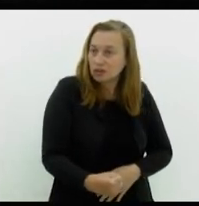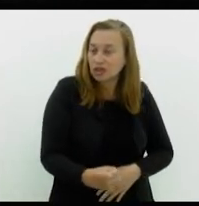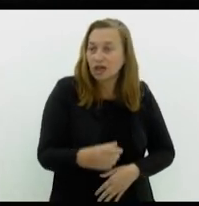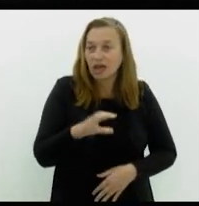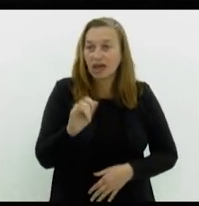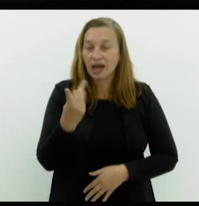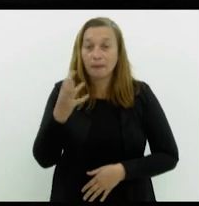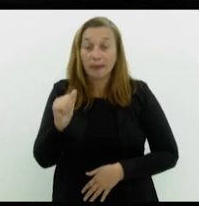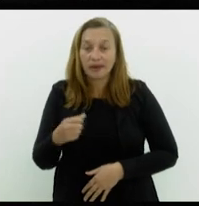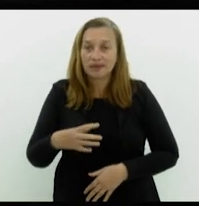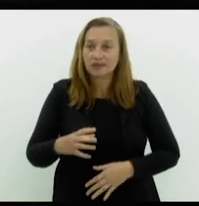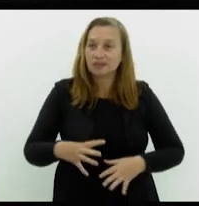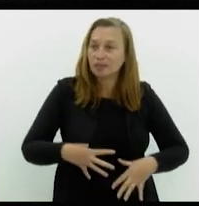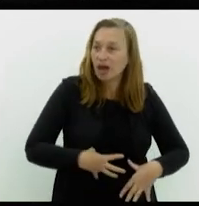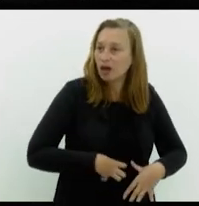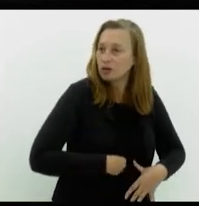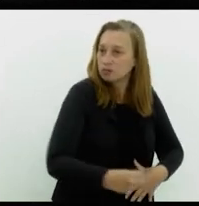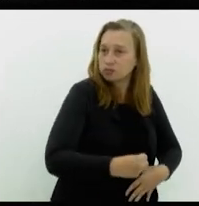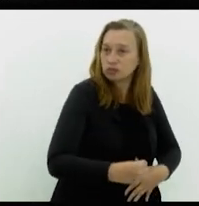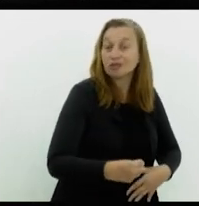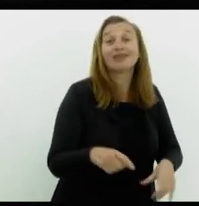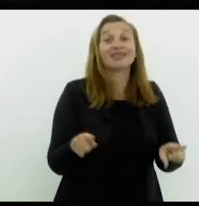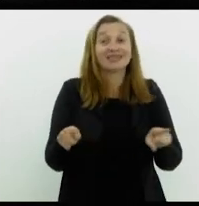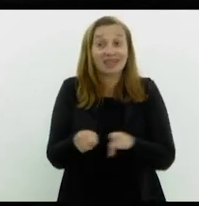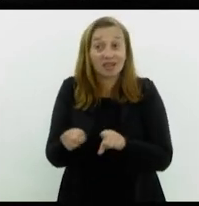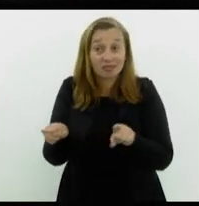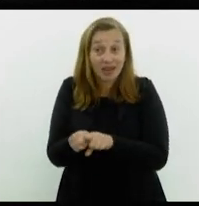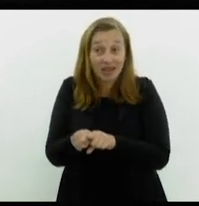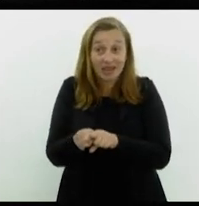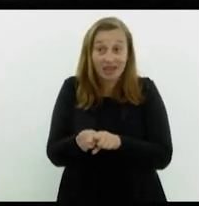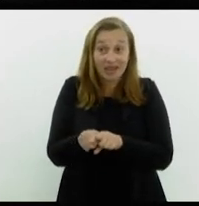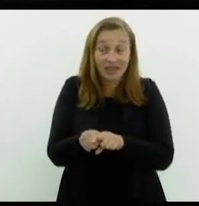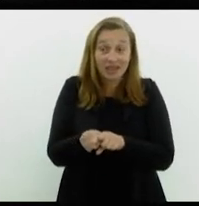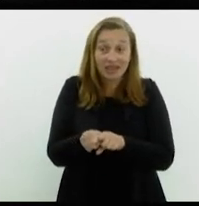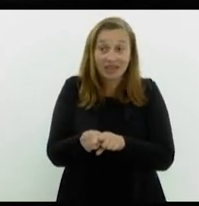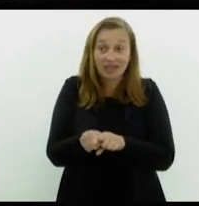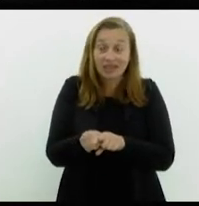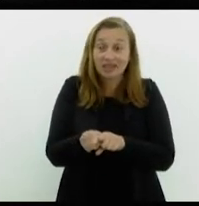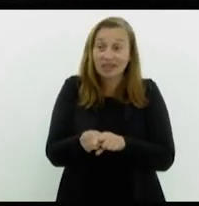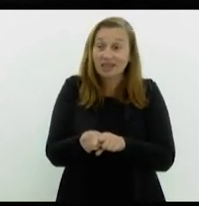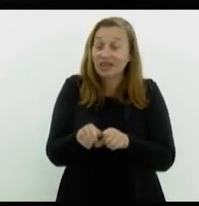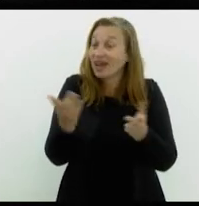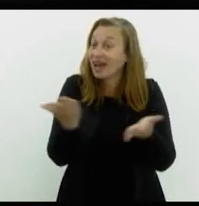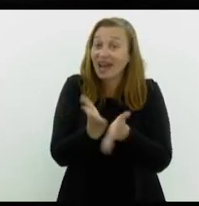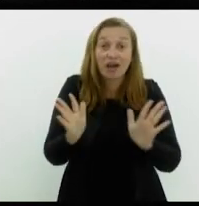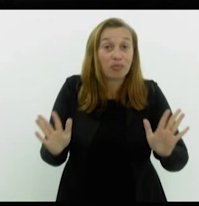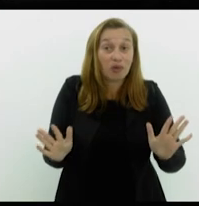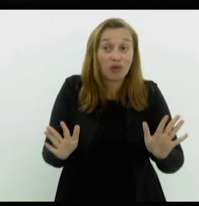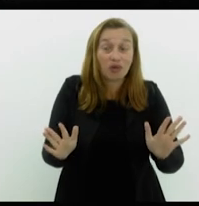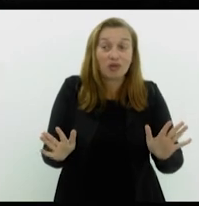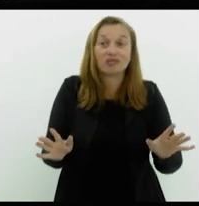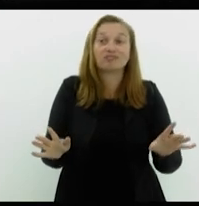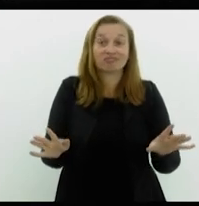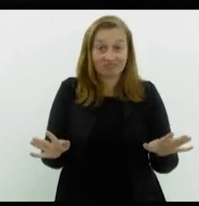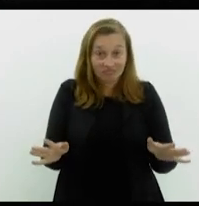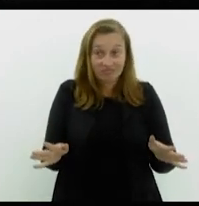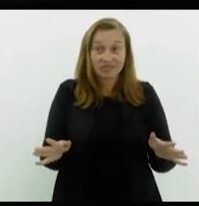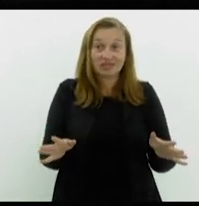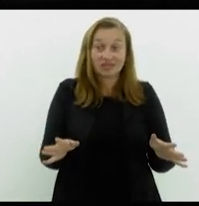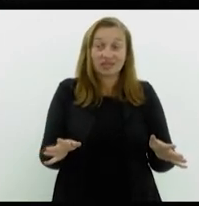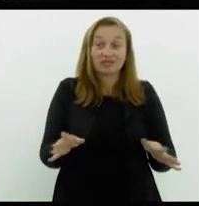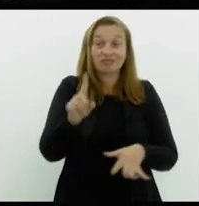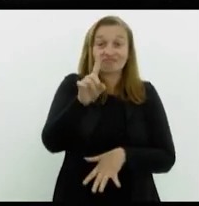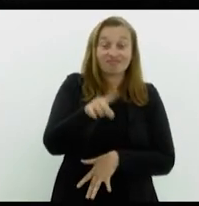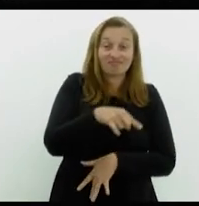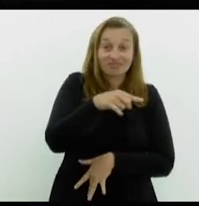campanhas para o aborto, também deixarão de ser utilizados, porque foram também